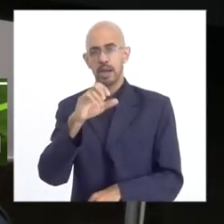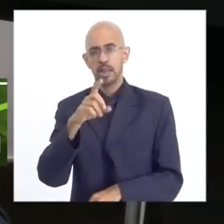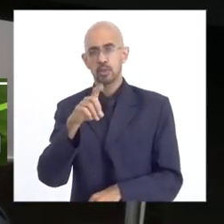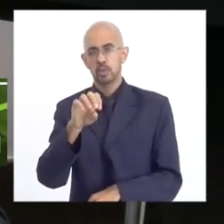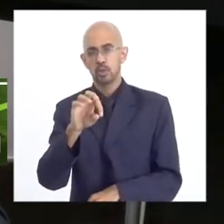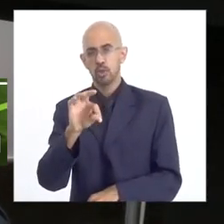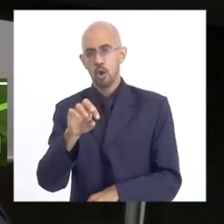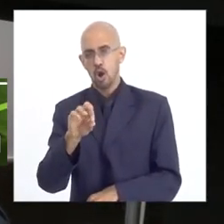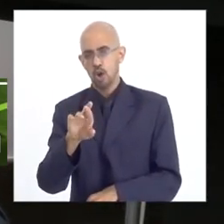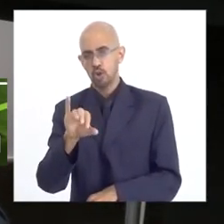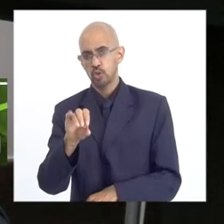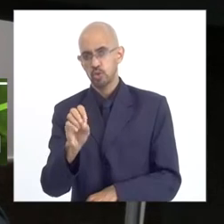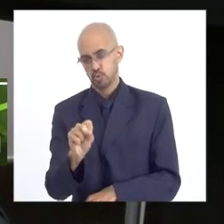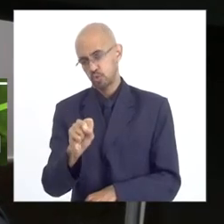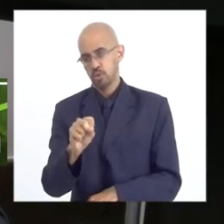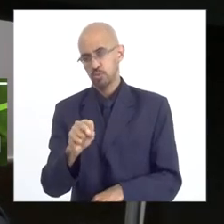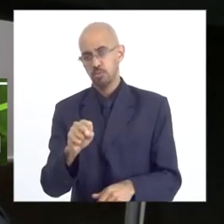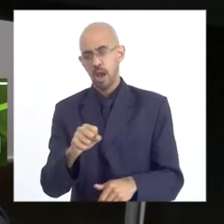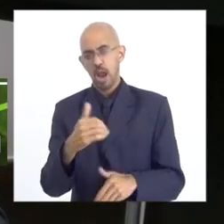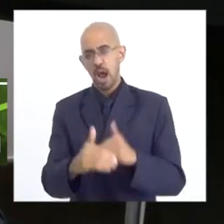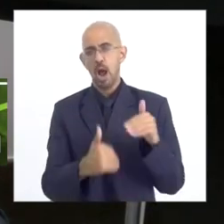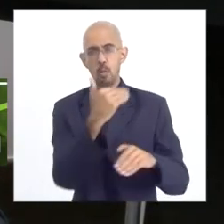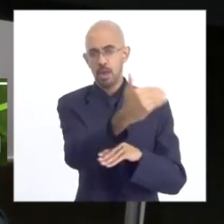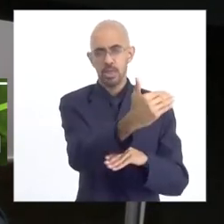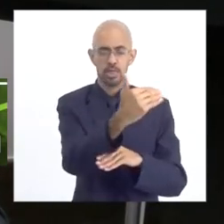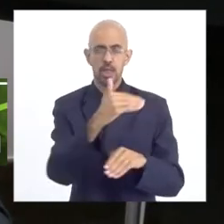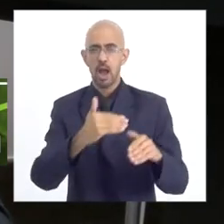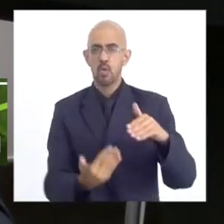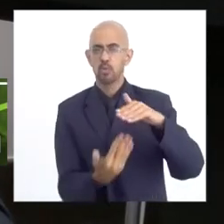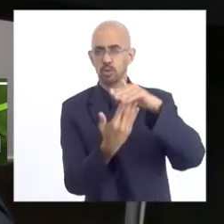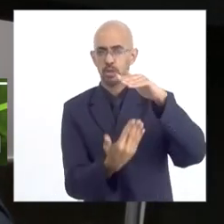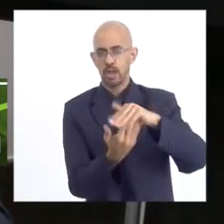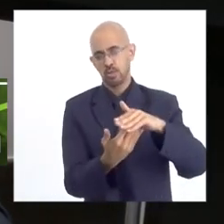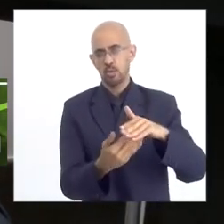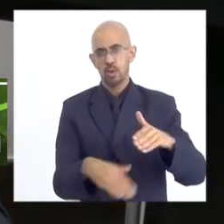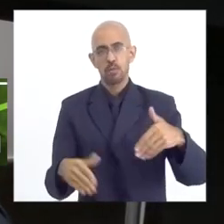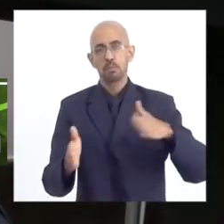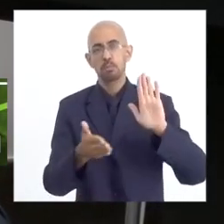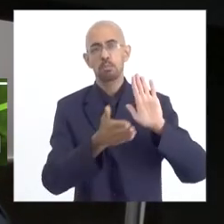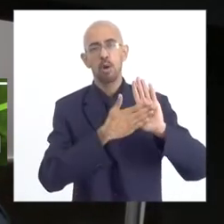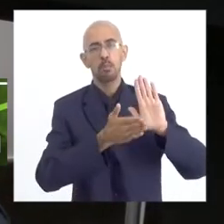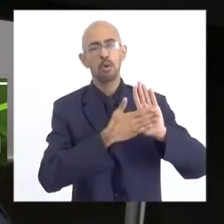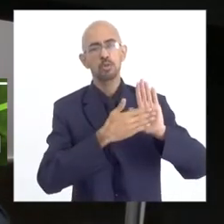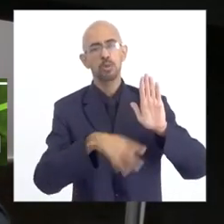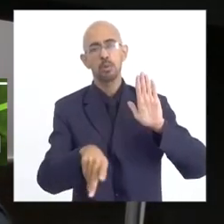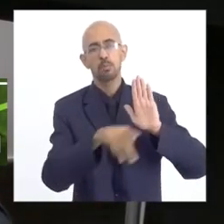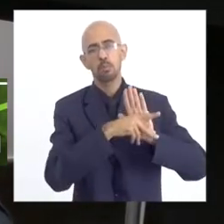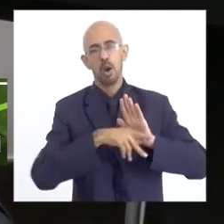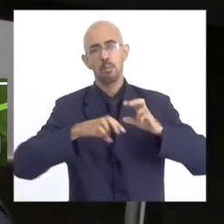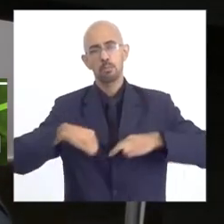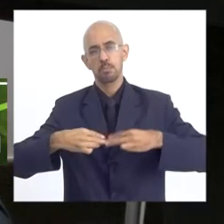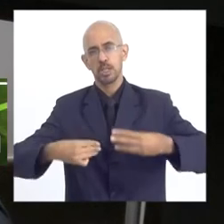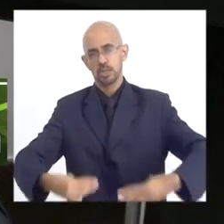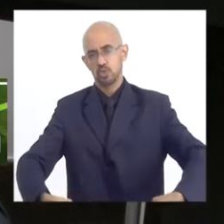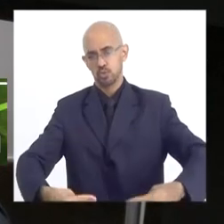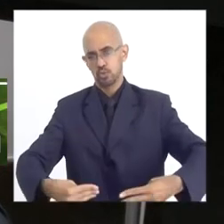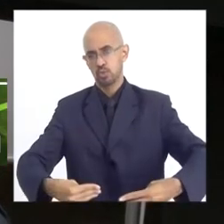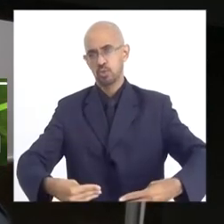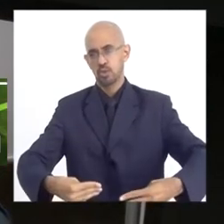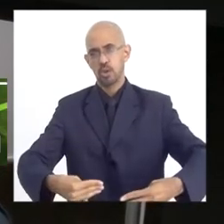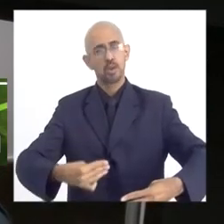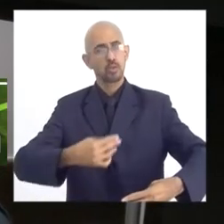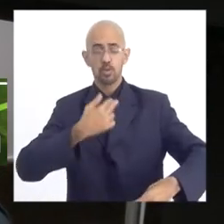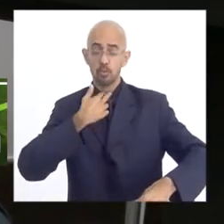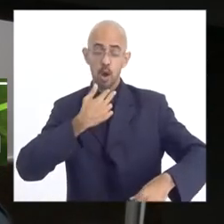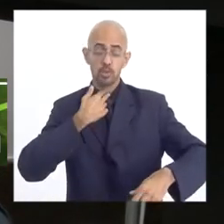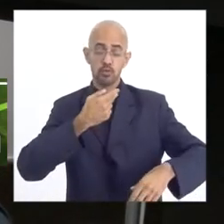Proposto pelo próprio ministro. Pelo próprio ministro. E eu não posso nem dizer que a redação final, porque ainda vai